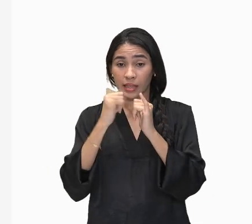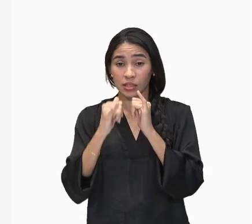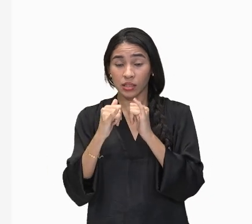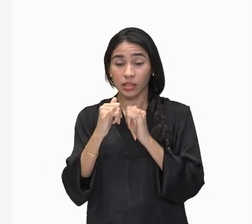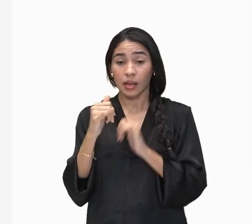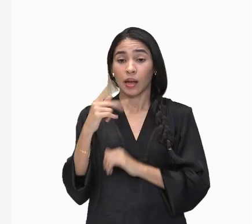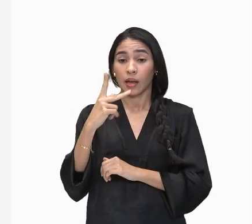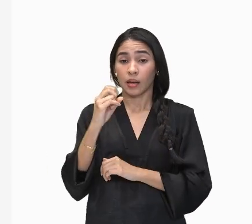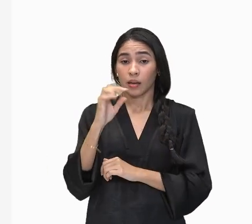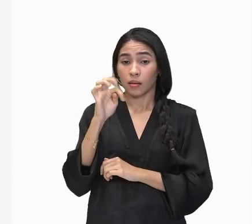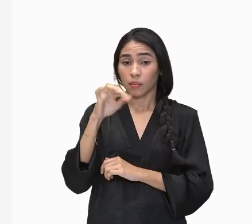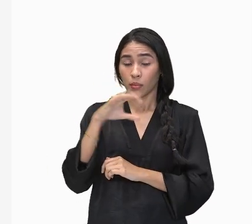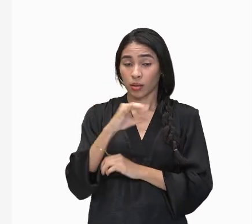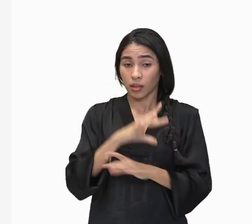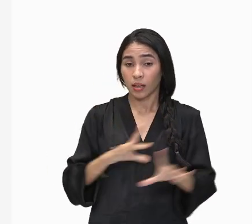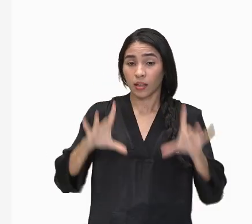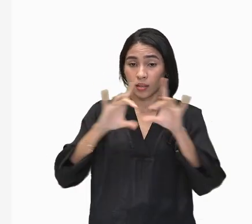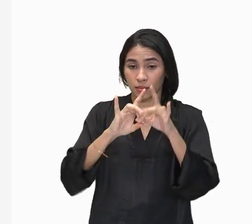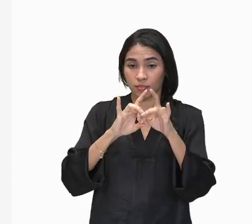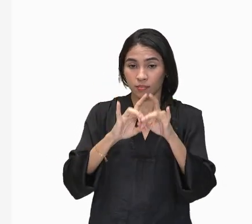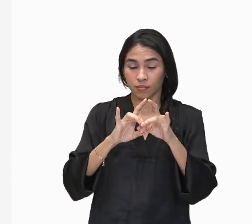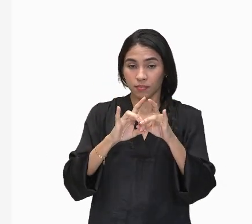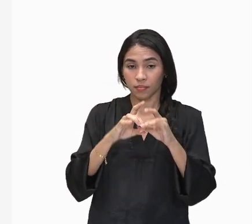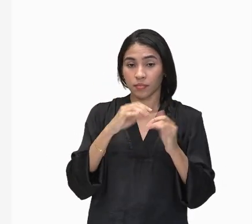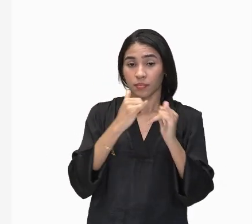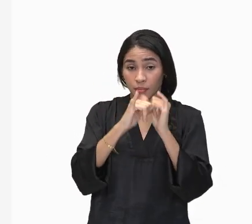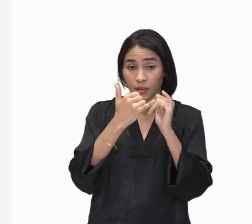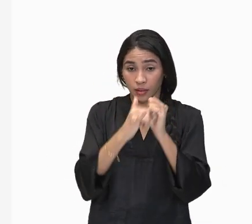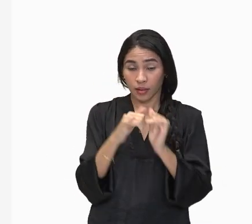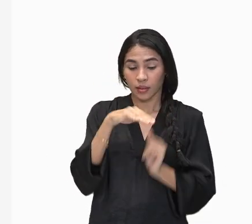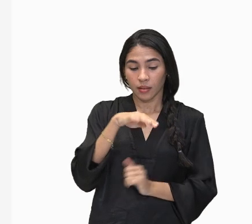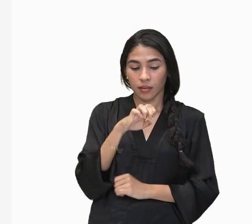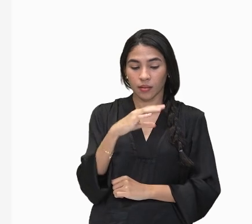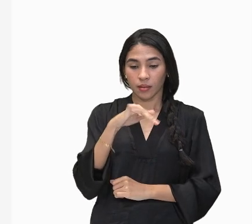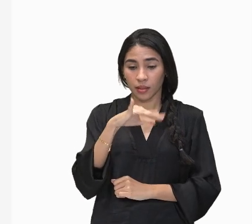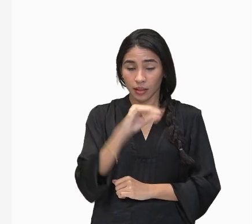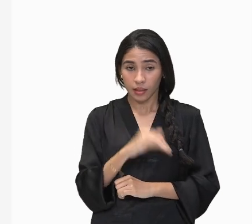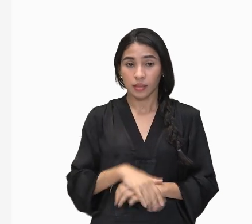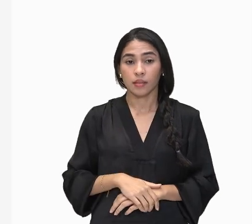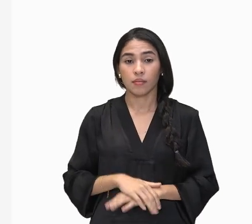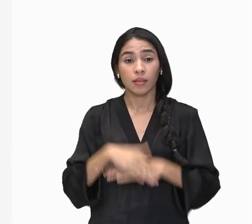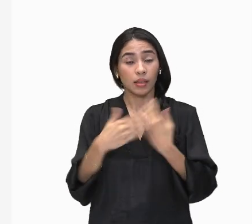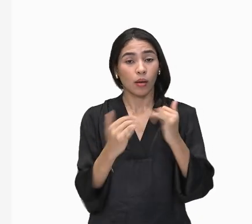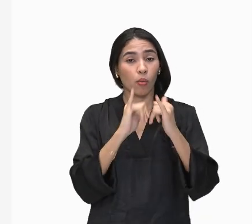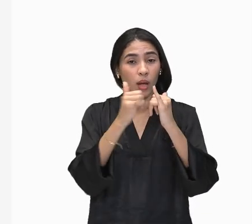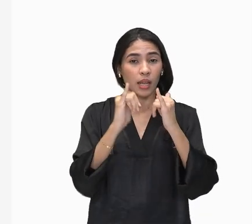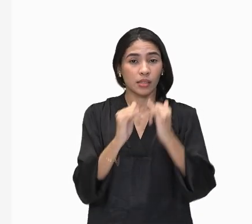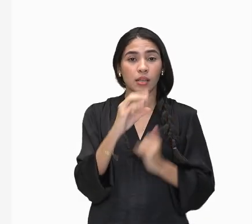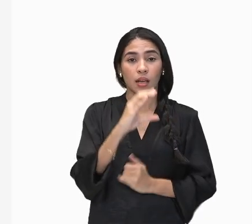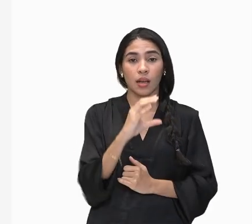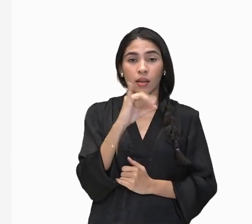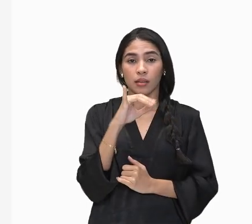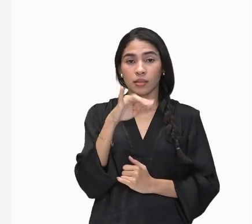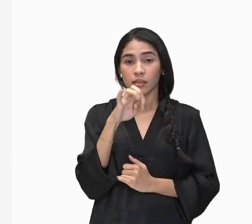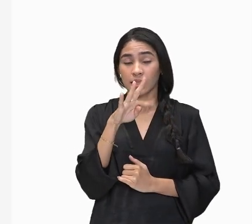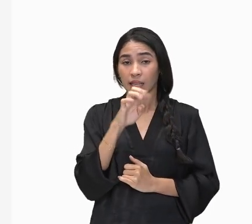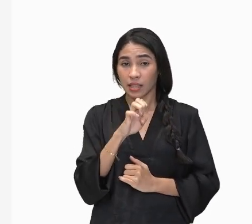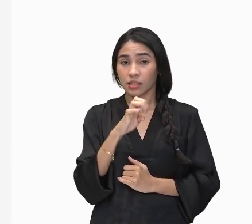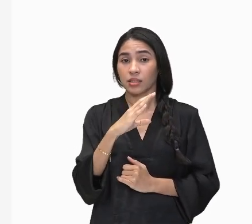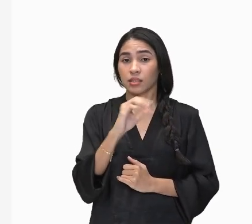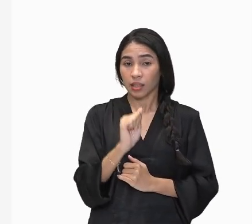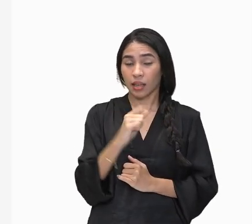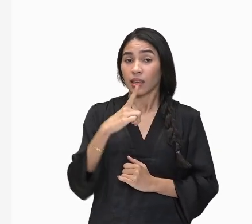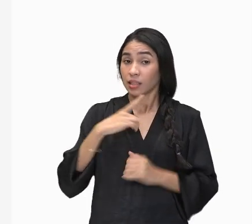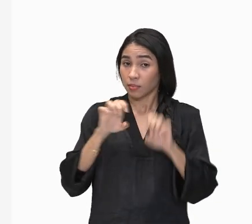relacionada com a energia mecânica, né? Então, essa energia cinética, para a gente observar, ela tem uma fórmula, né?